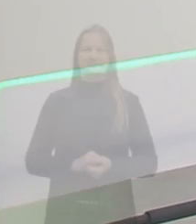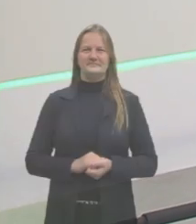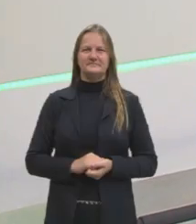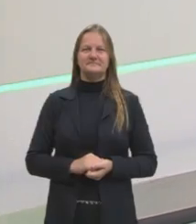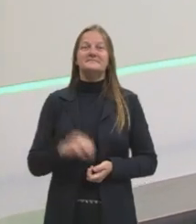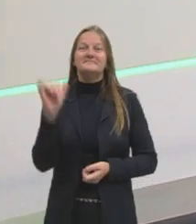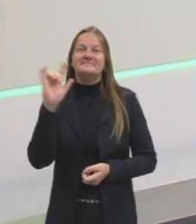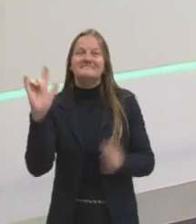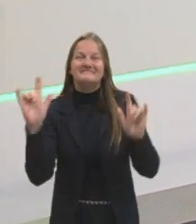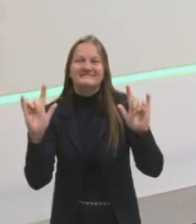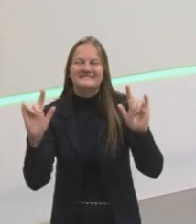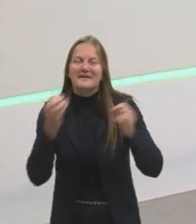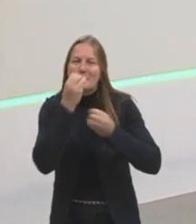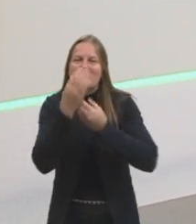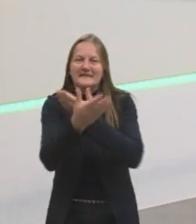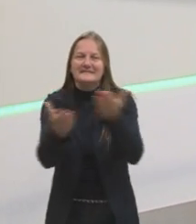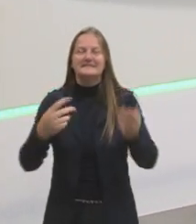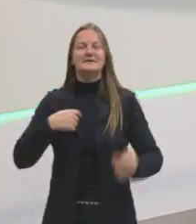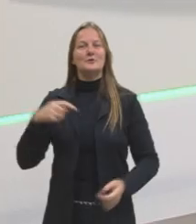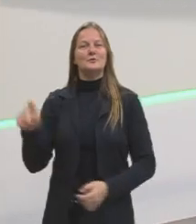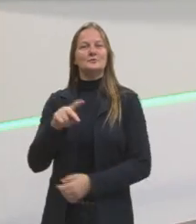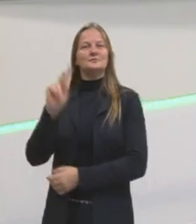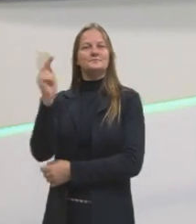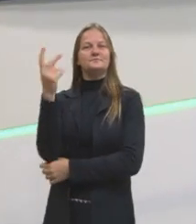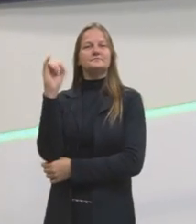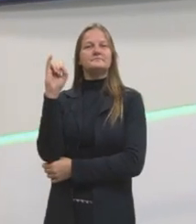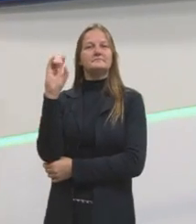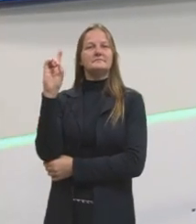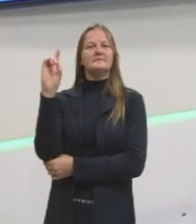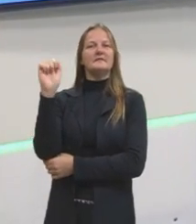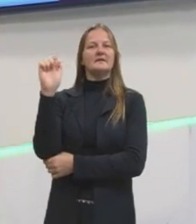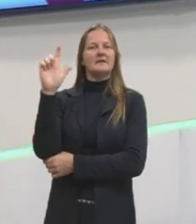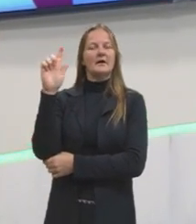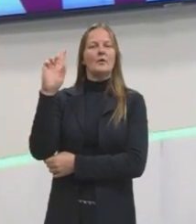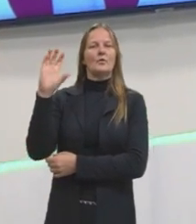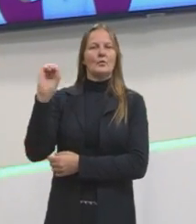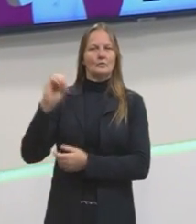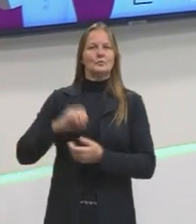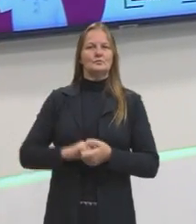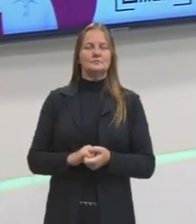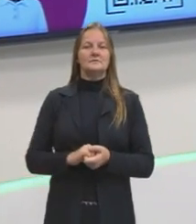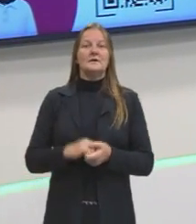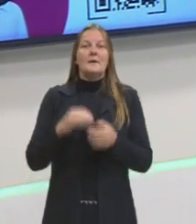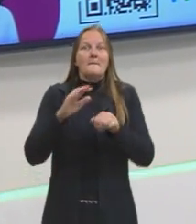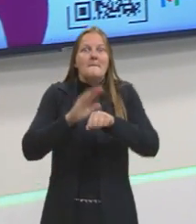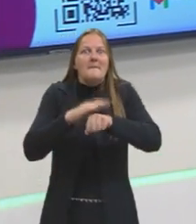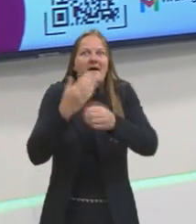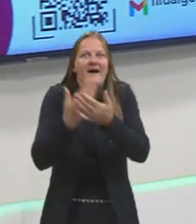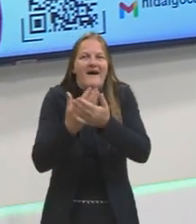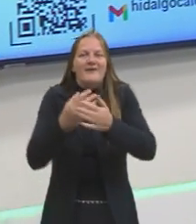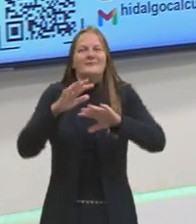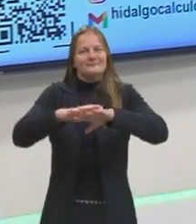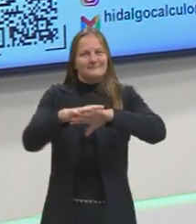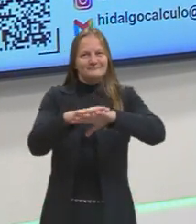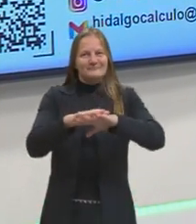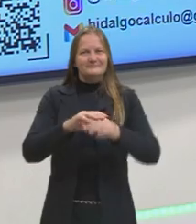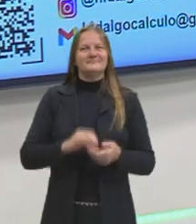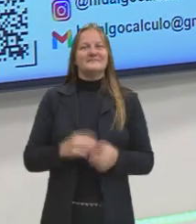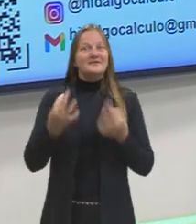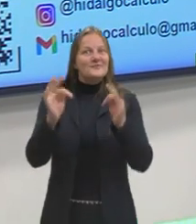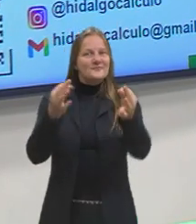Olá tudo bem eu sou o professor Hidalgo cálculo e hoje a gente vai começar então Mais uma aula de matemática e suas Tecnologias